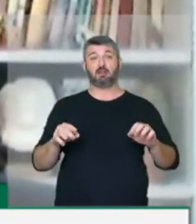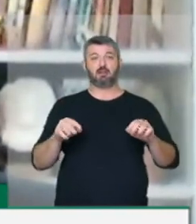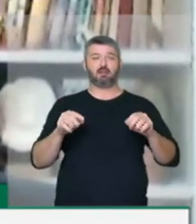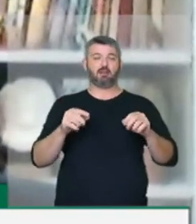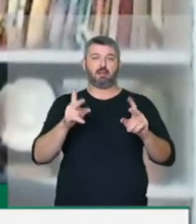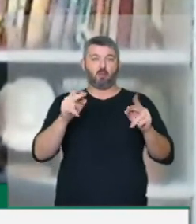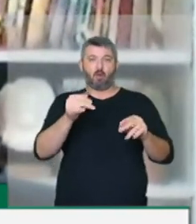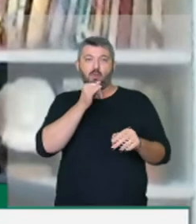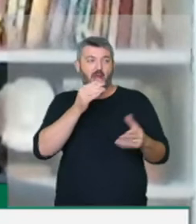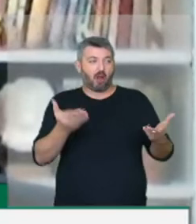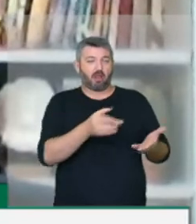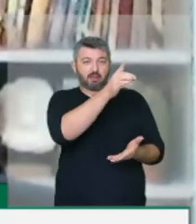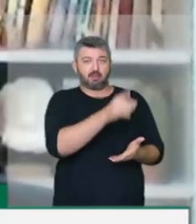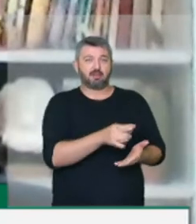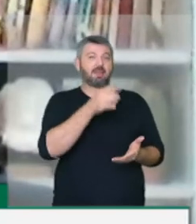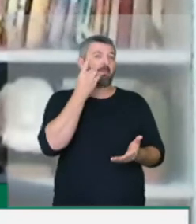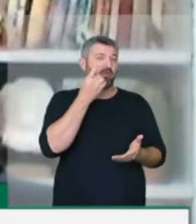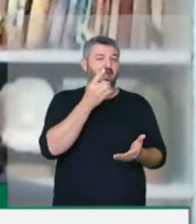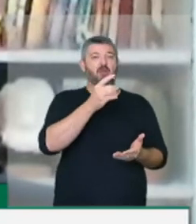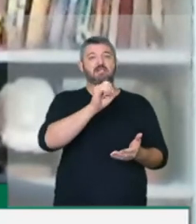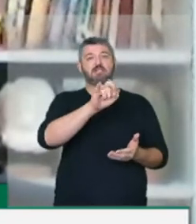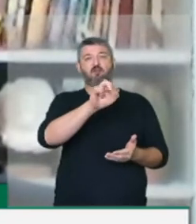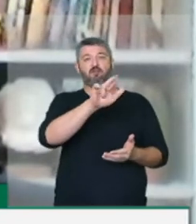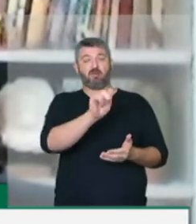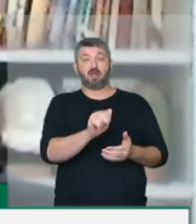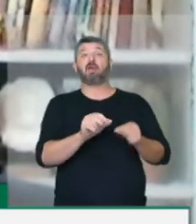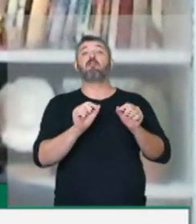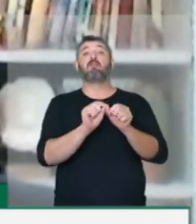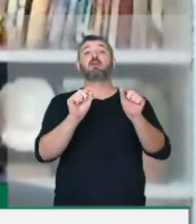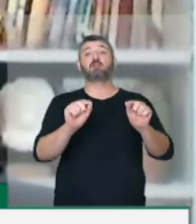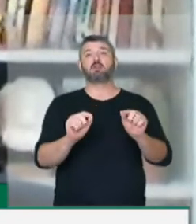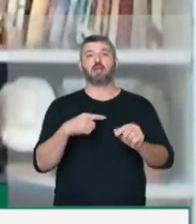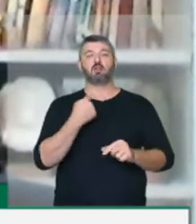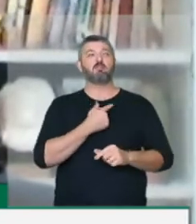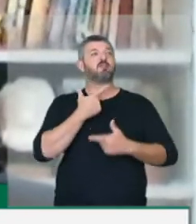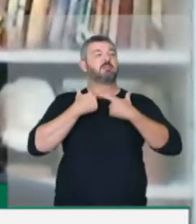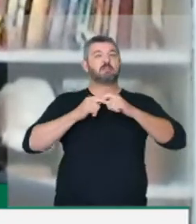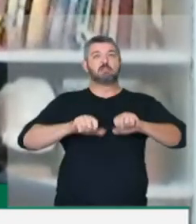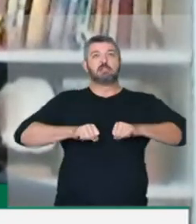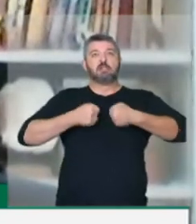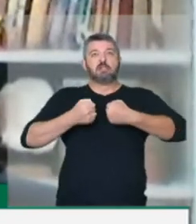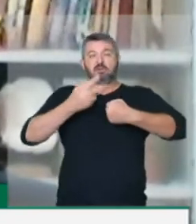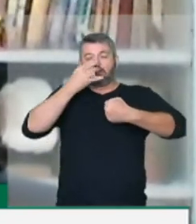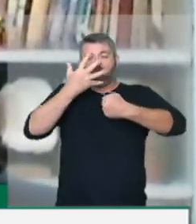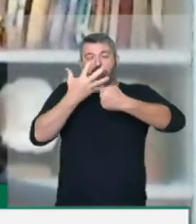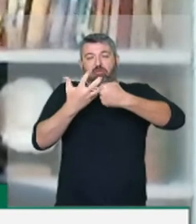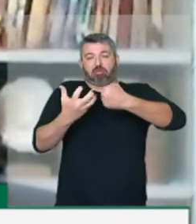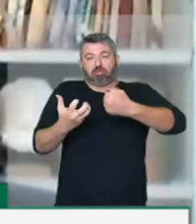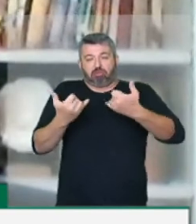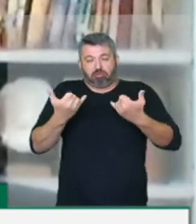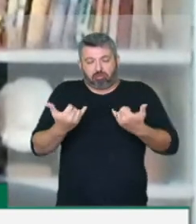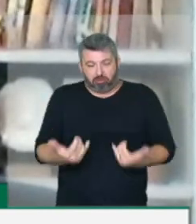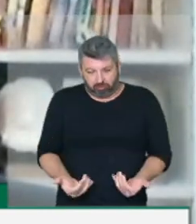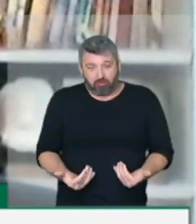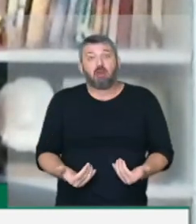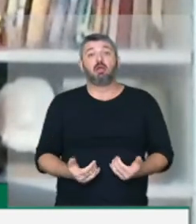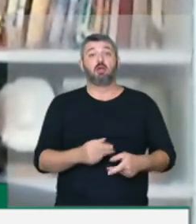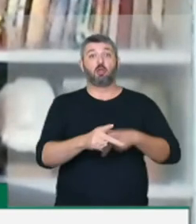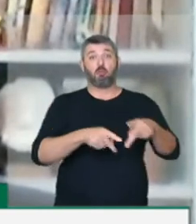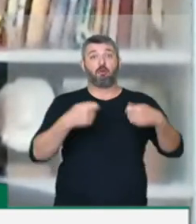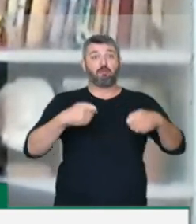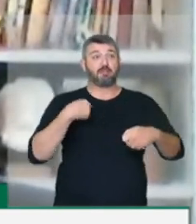atitude do deputado Daniel Silveira, está drenando nossa energia quando o povo mais precisa de nós.